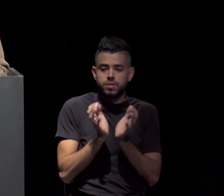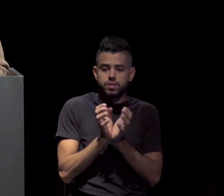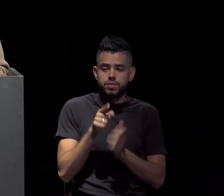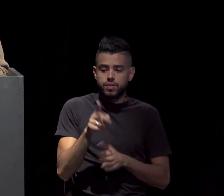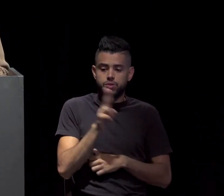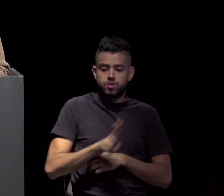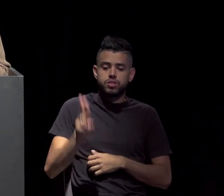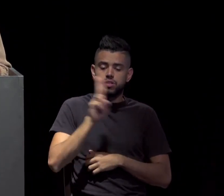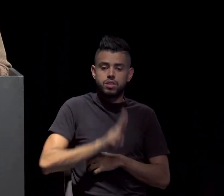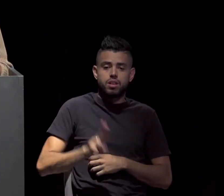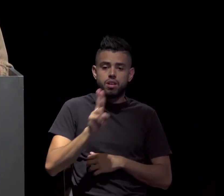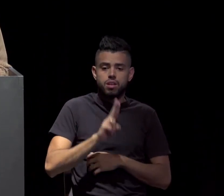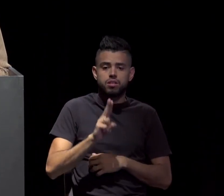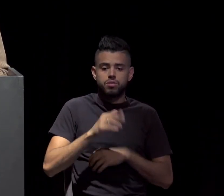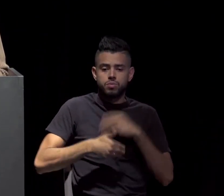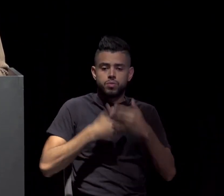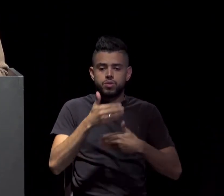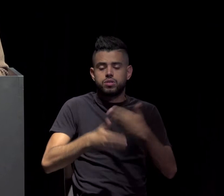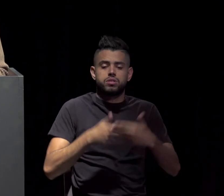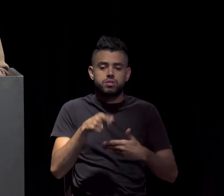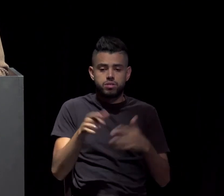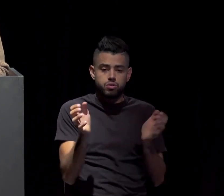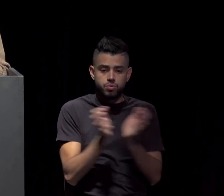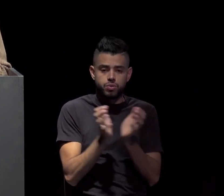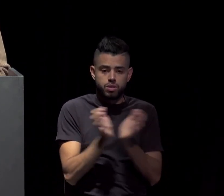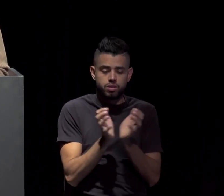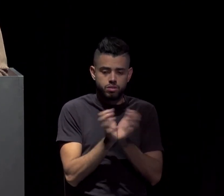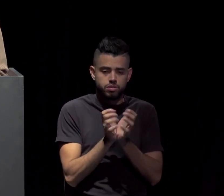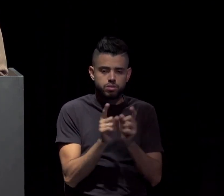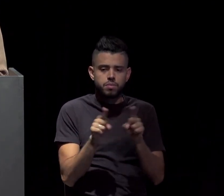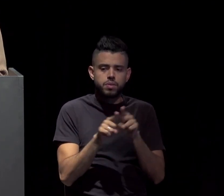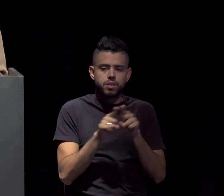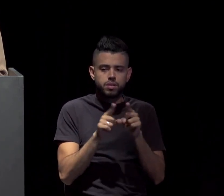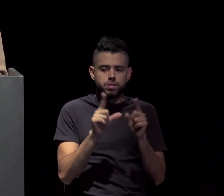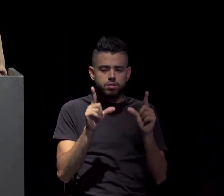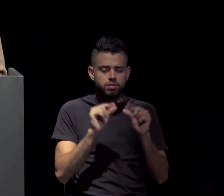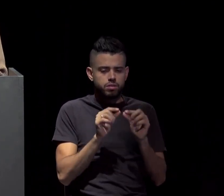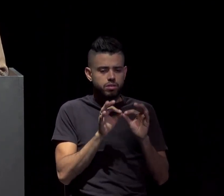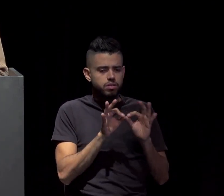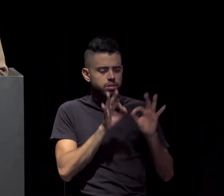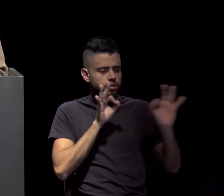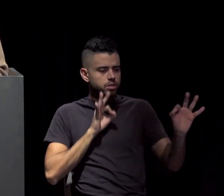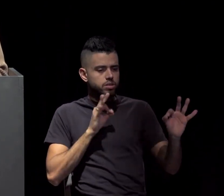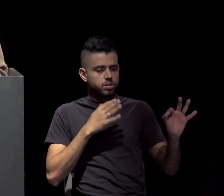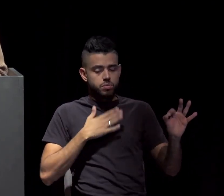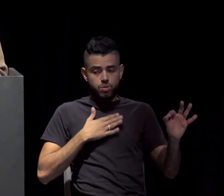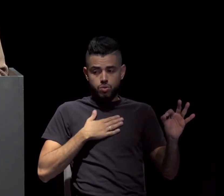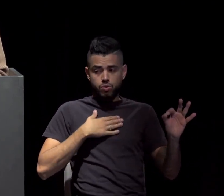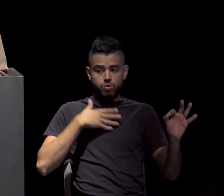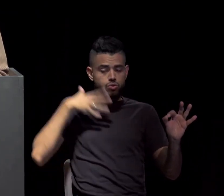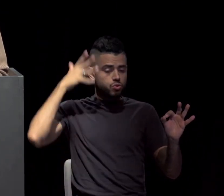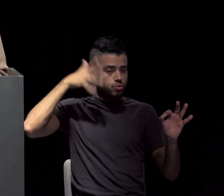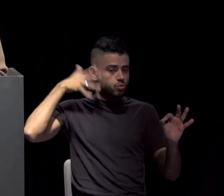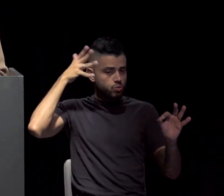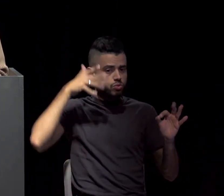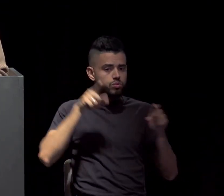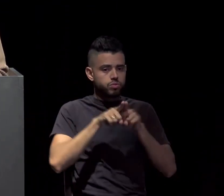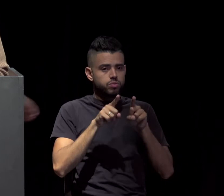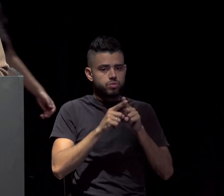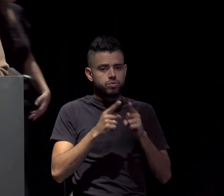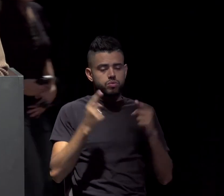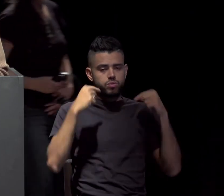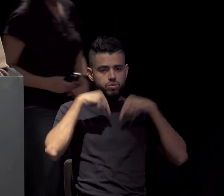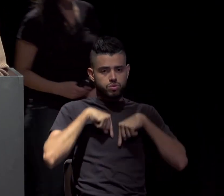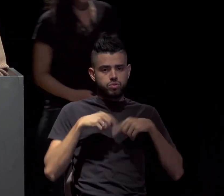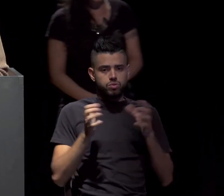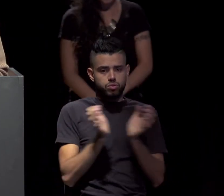utilizar depois, inclusive, no processo de descrição dessa comunidade, minimizando aquela distância entre o meu discurso exterior e o discurso de dentro